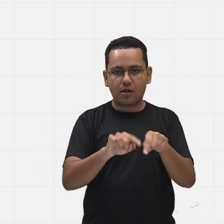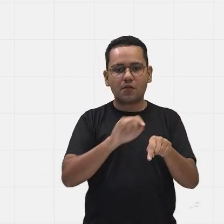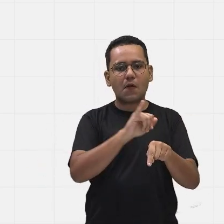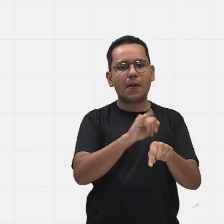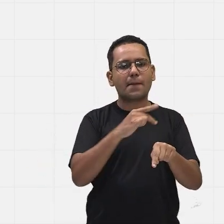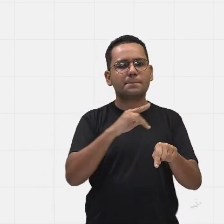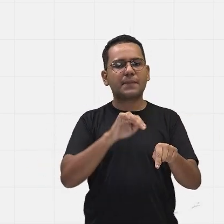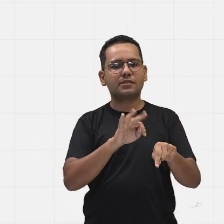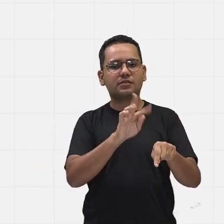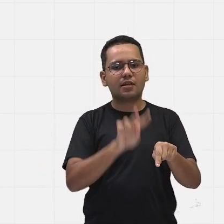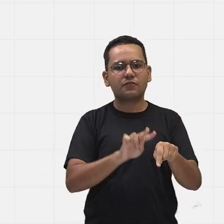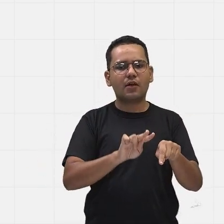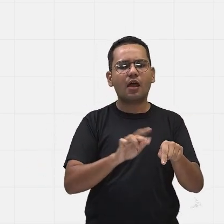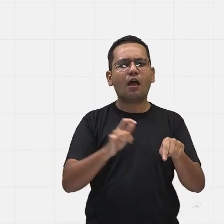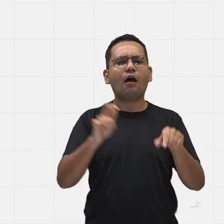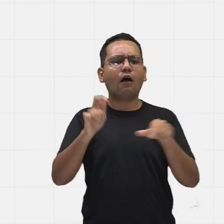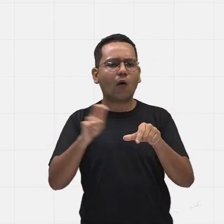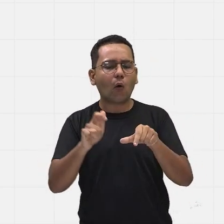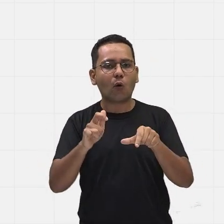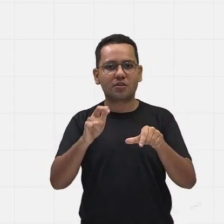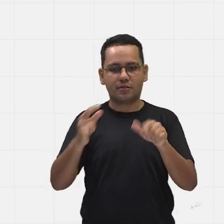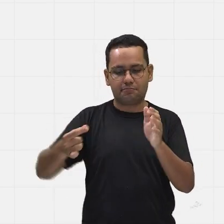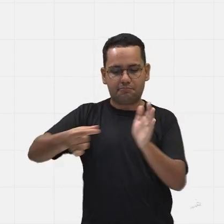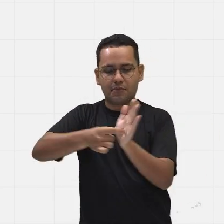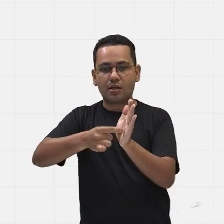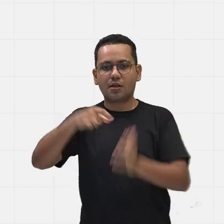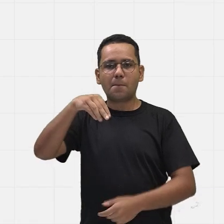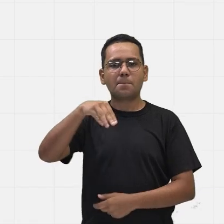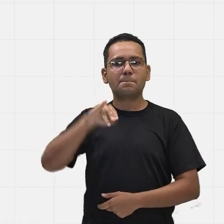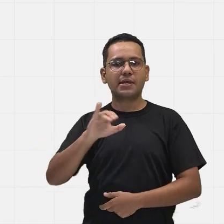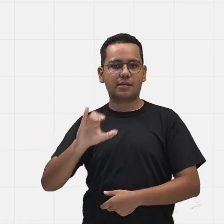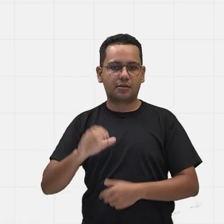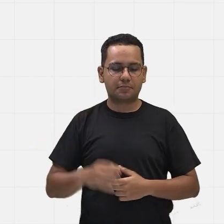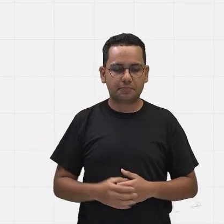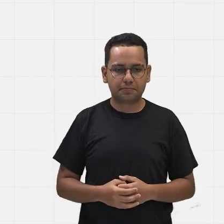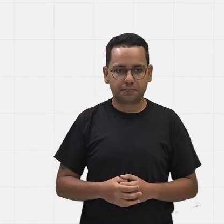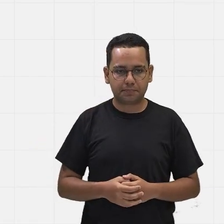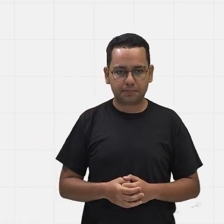no aparelho IPTV Box. Próximo.